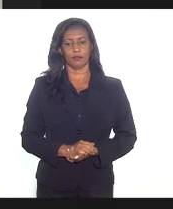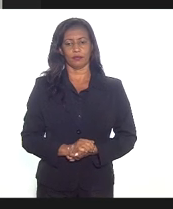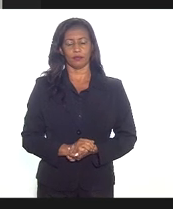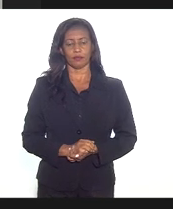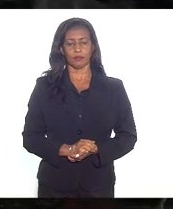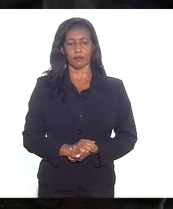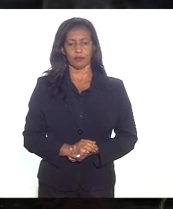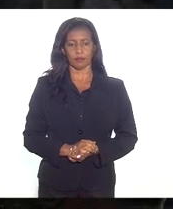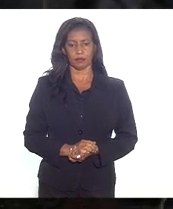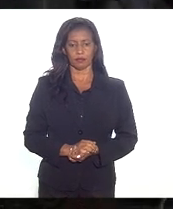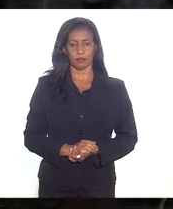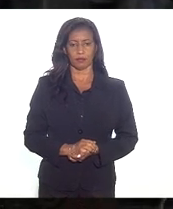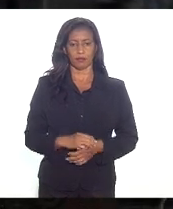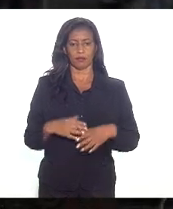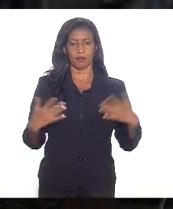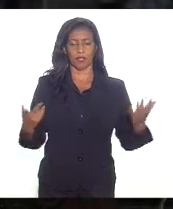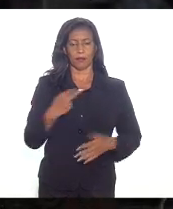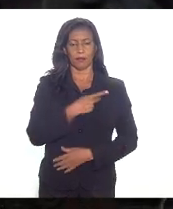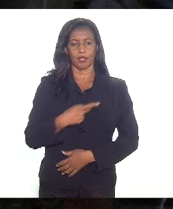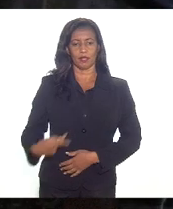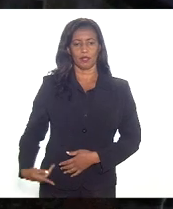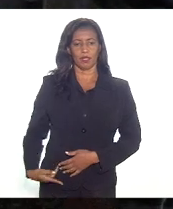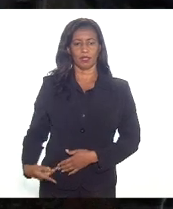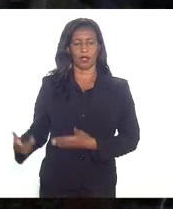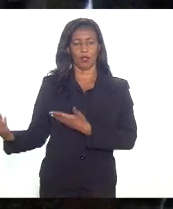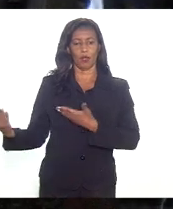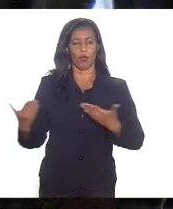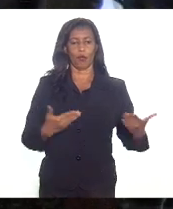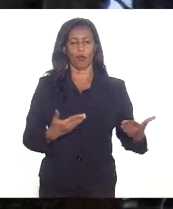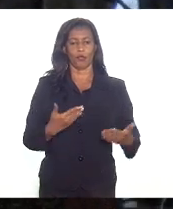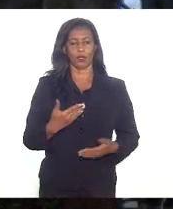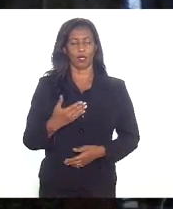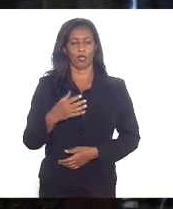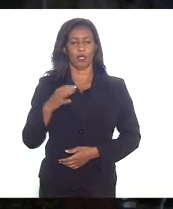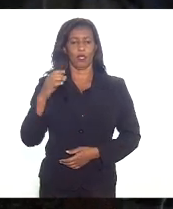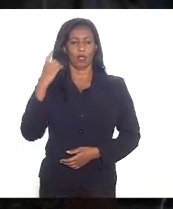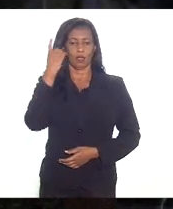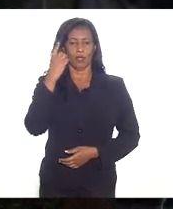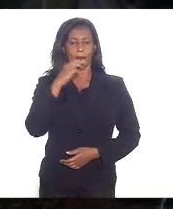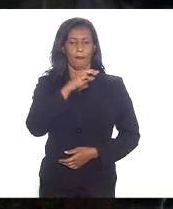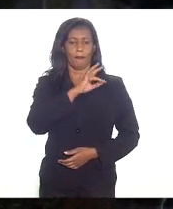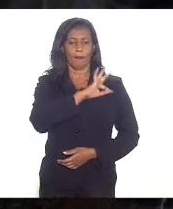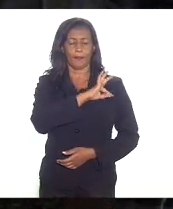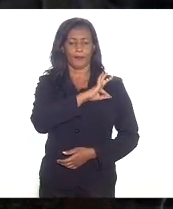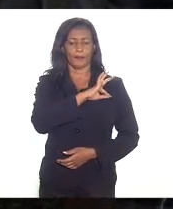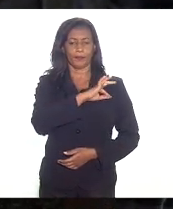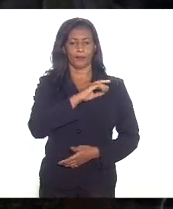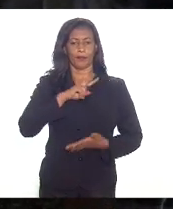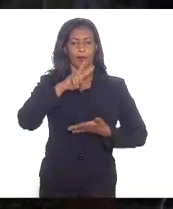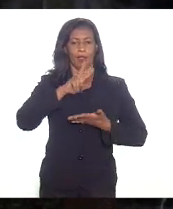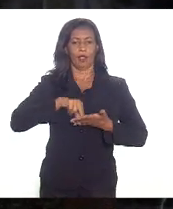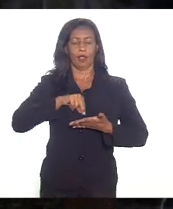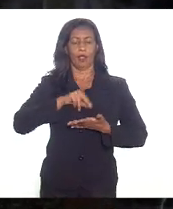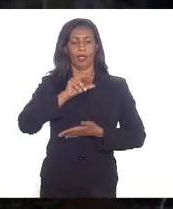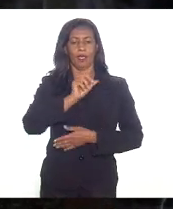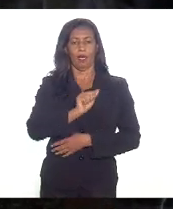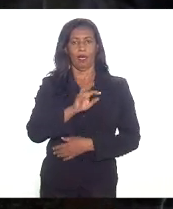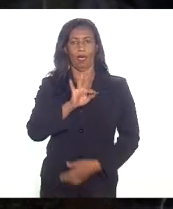Bem, a presidência convida a deputada Marta Rocha para fazer a leitura da ata da sessão